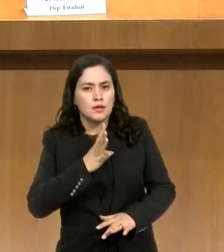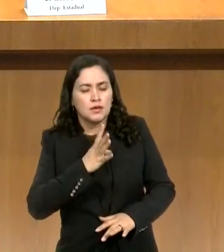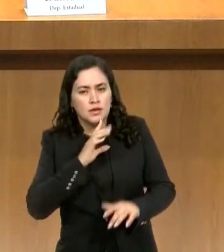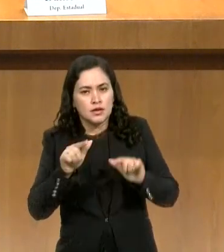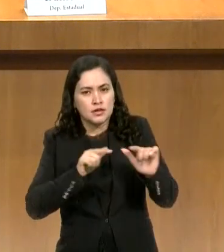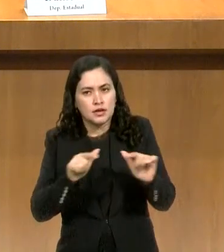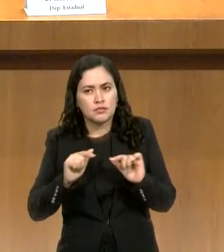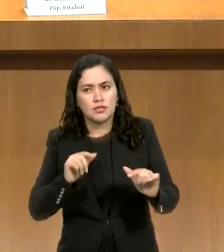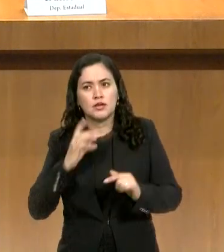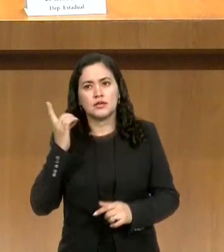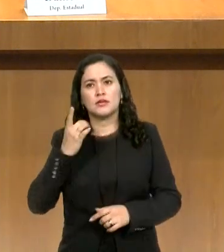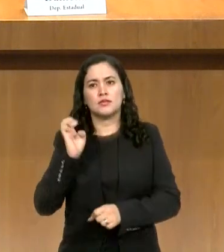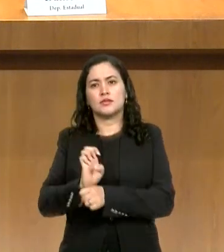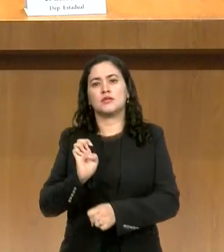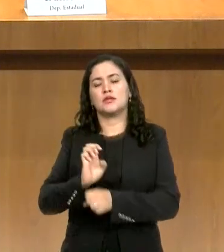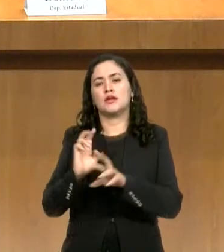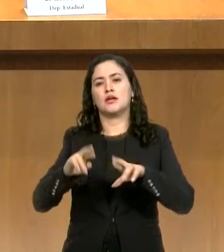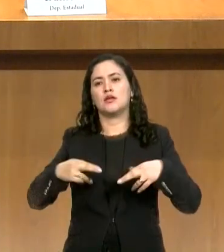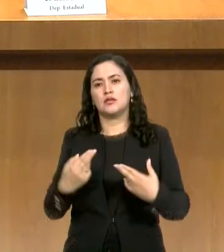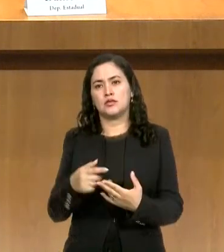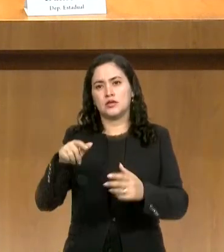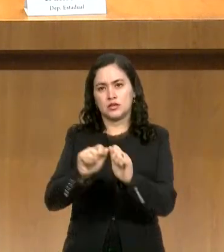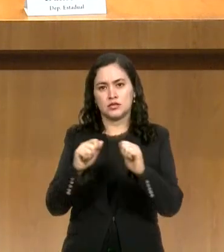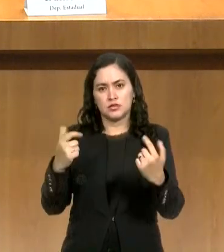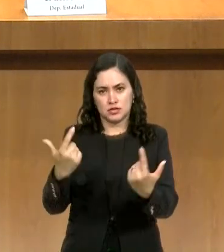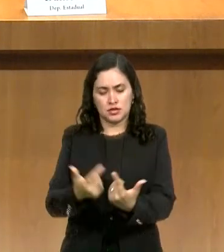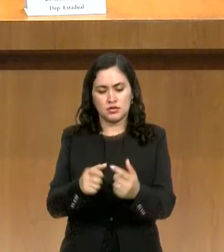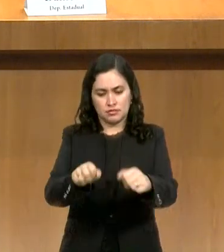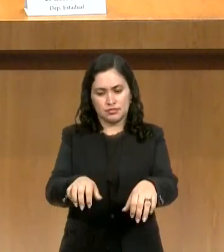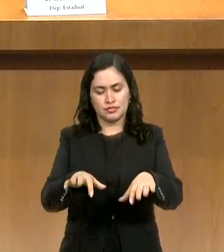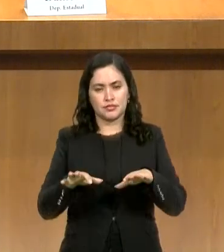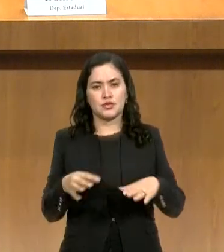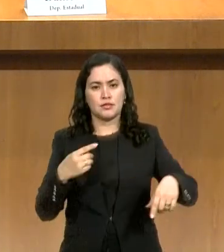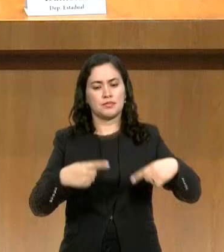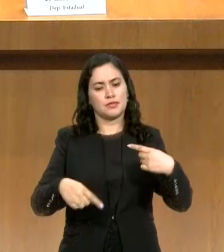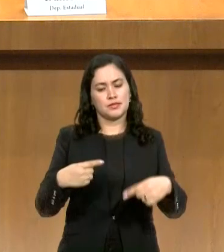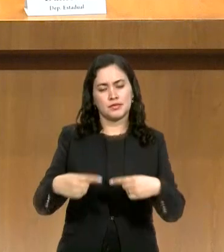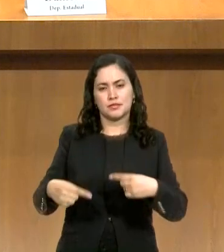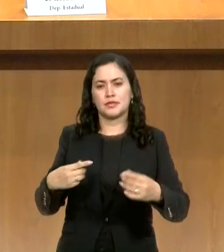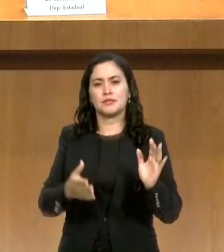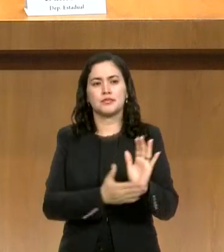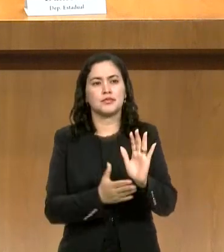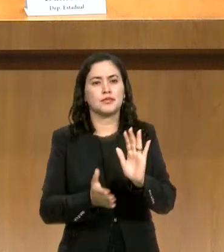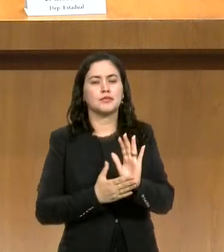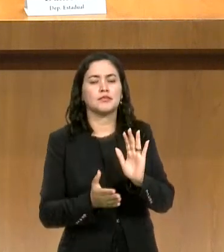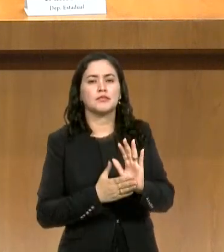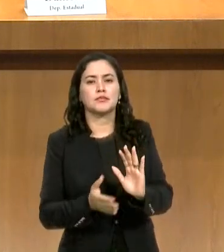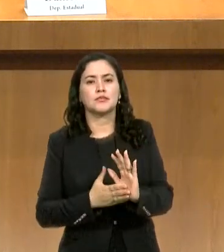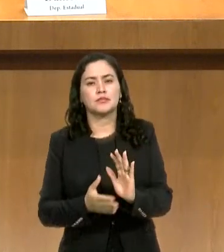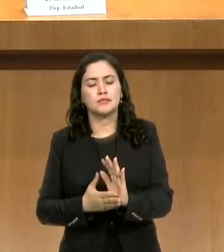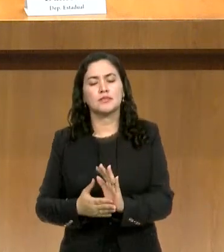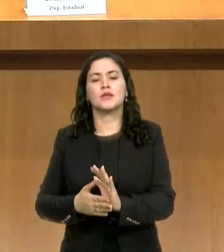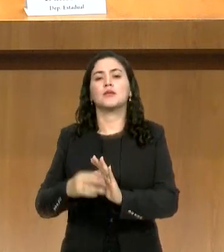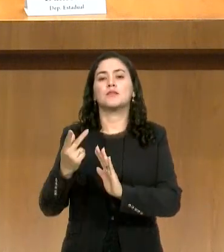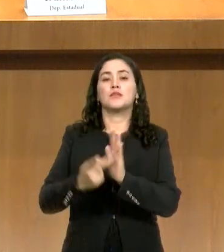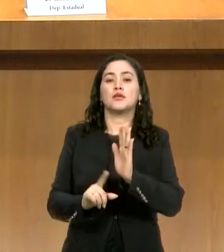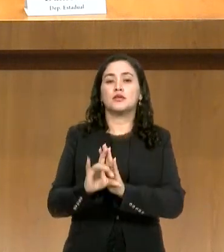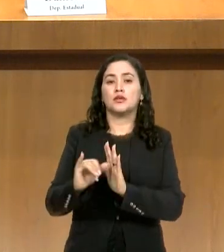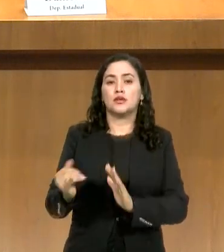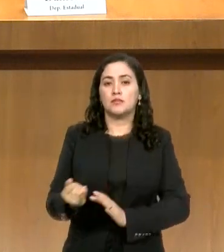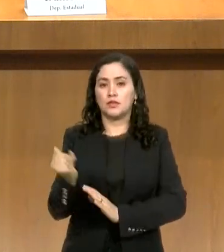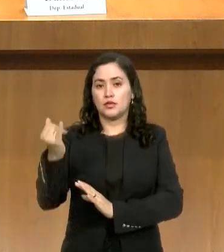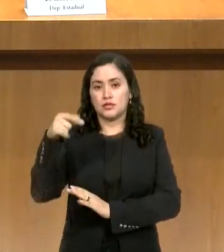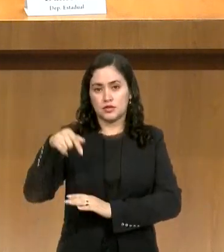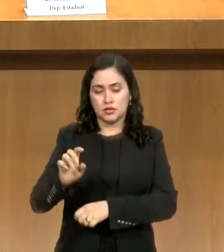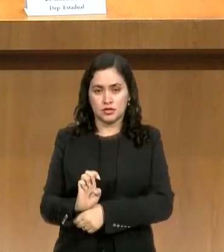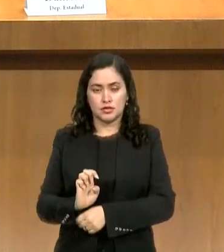que na Assembleia Legislativa, para debaterem, propor, discutir projetos de leis importantes aqui para o estado, também analisar projetos